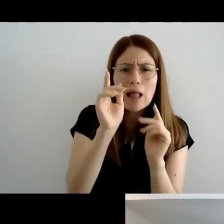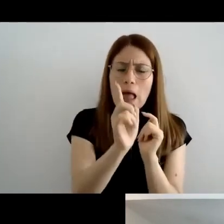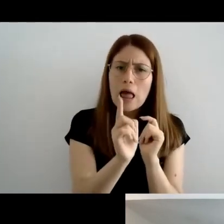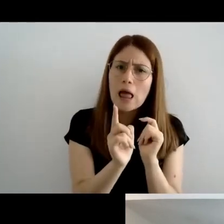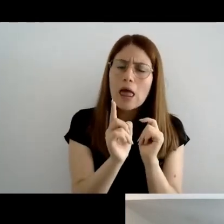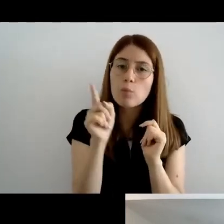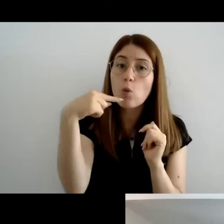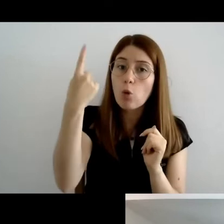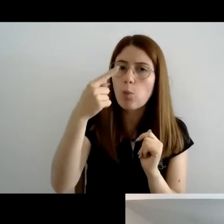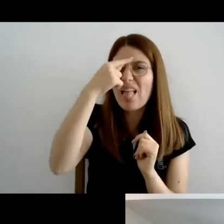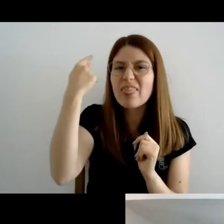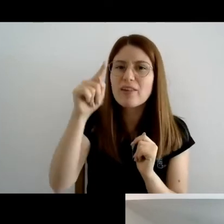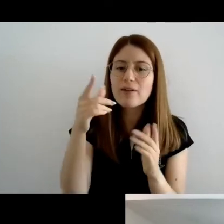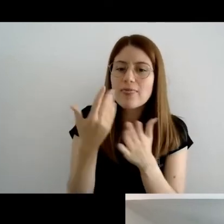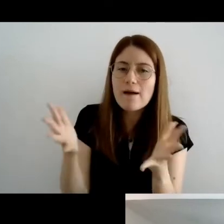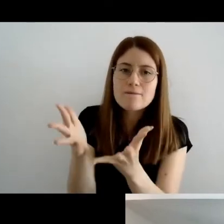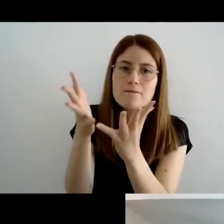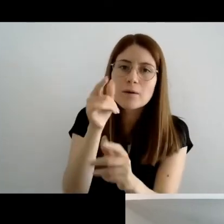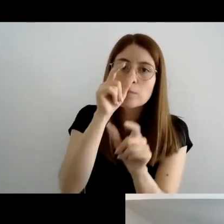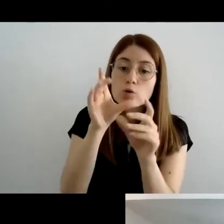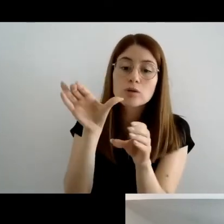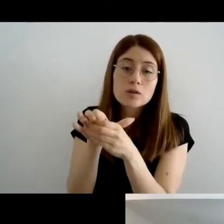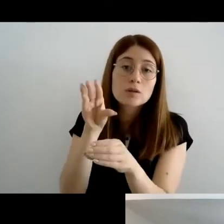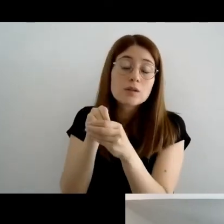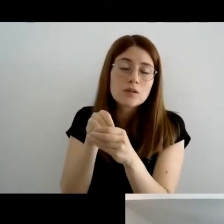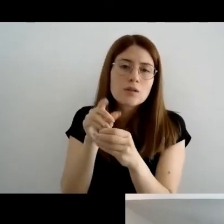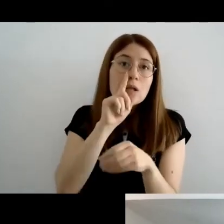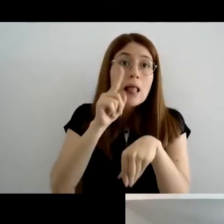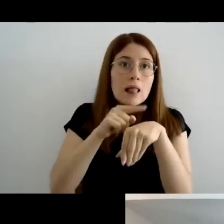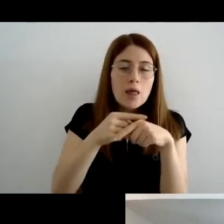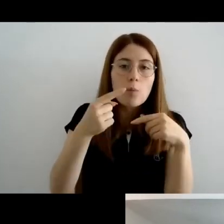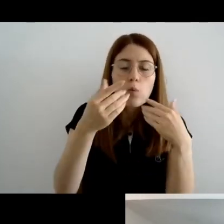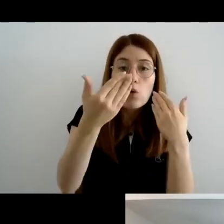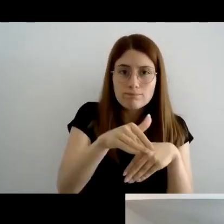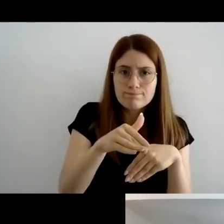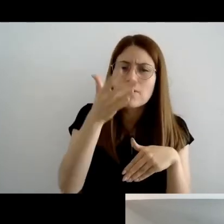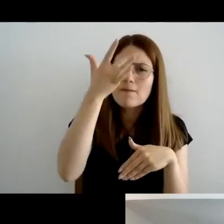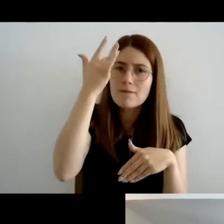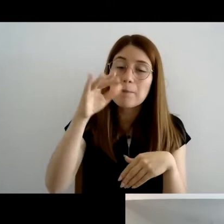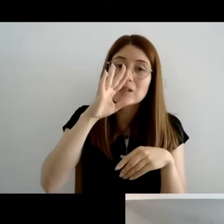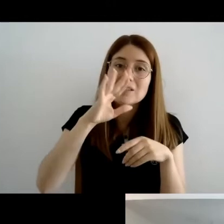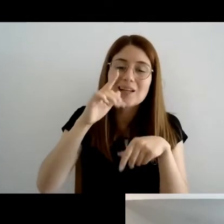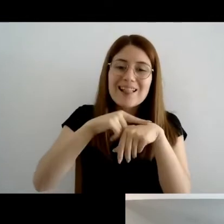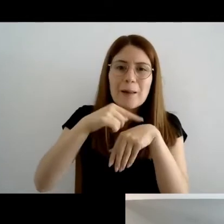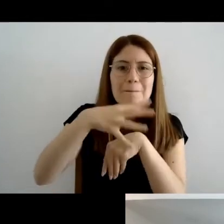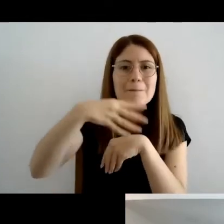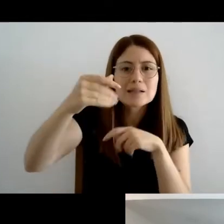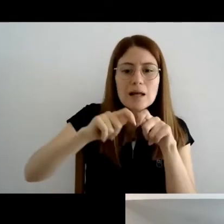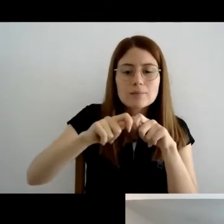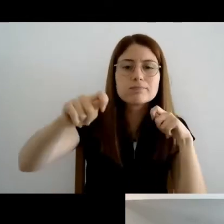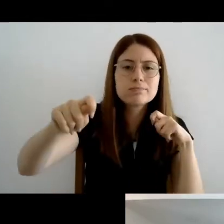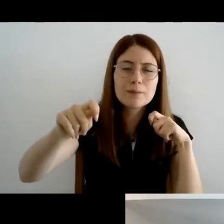difícil mobilizar quem faz parte da equipa. No curto prazo é fácil, mas no longo prazo é difícil mobilizar as pessoas